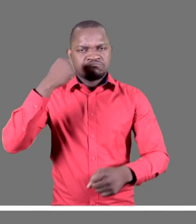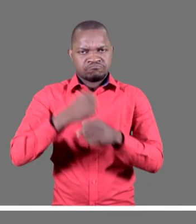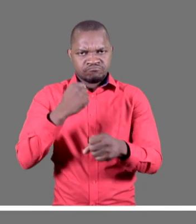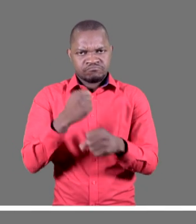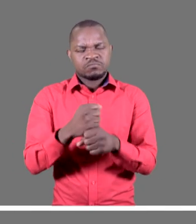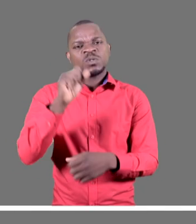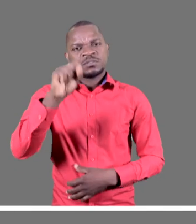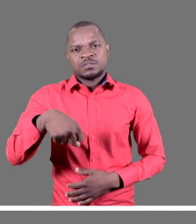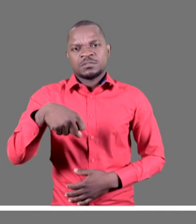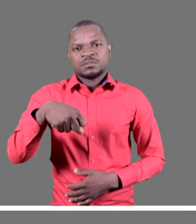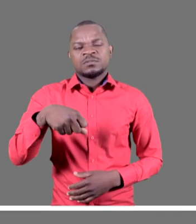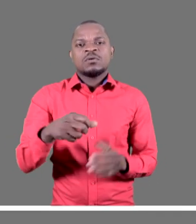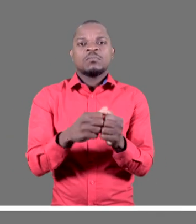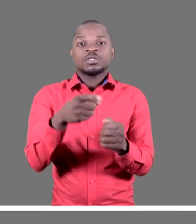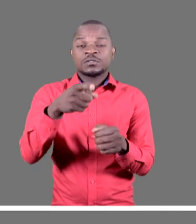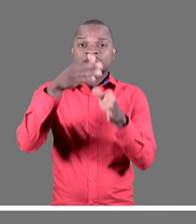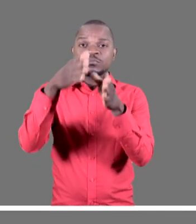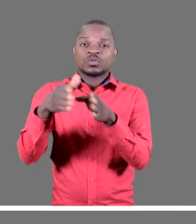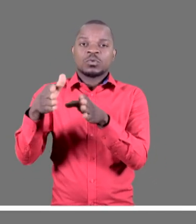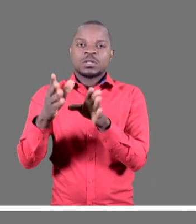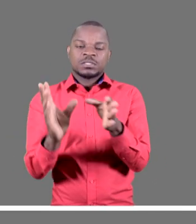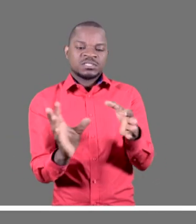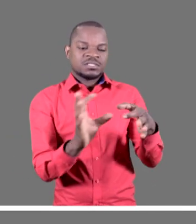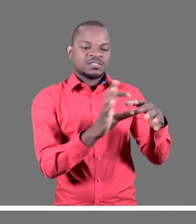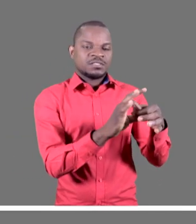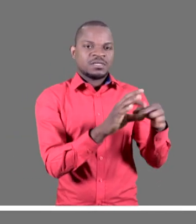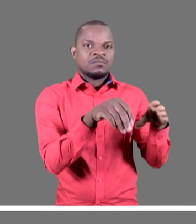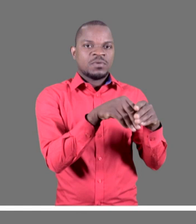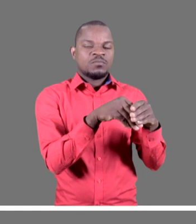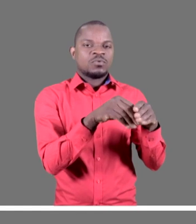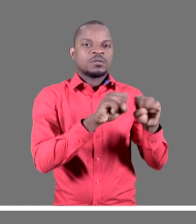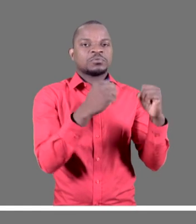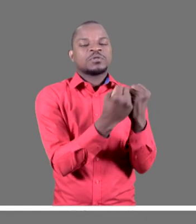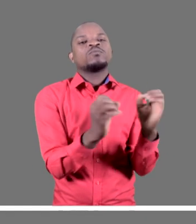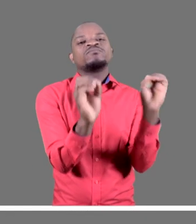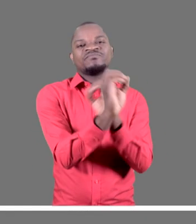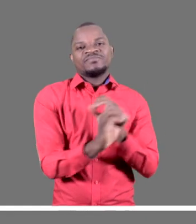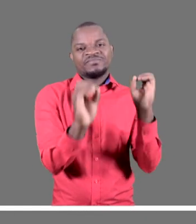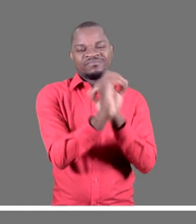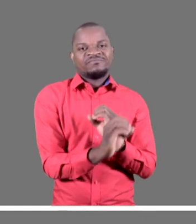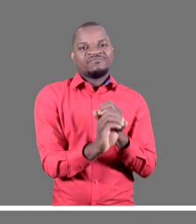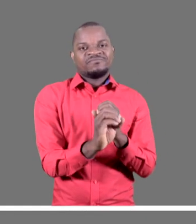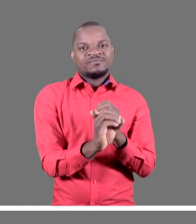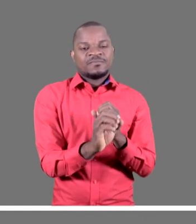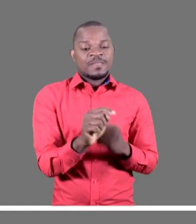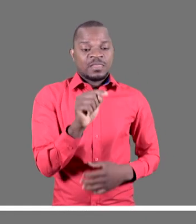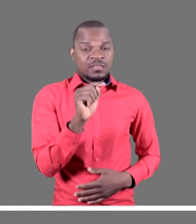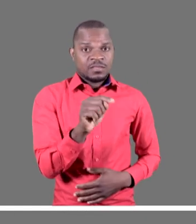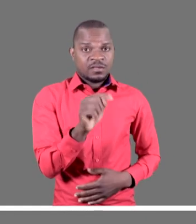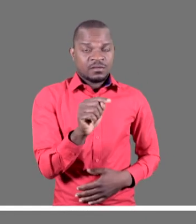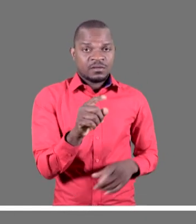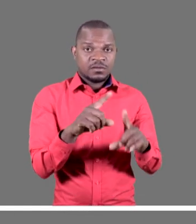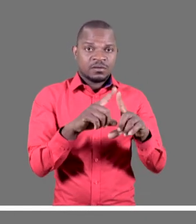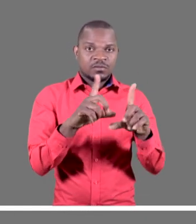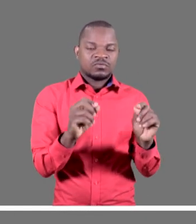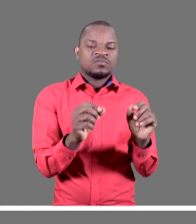lado, às vezes, não são pessoas associadas a alguma associação. Também isso cria condições,